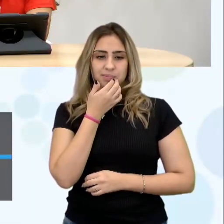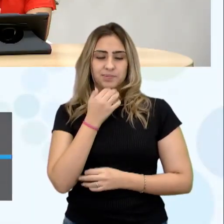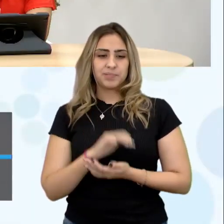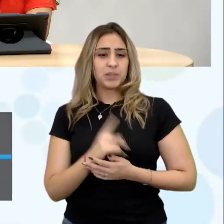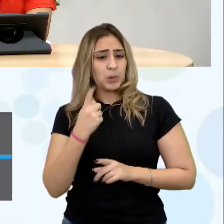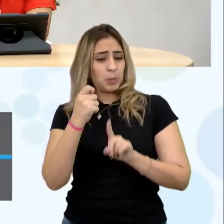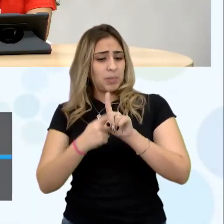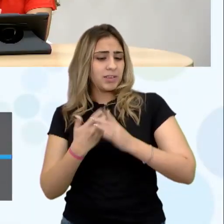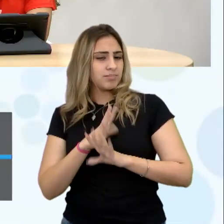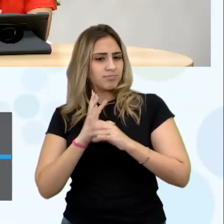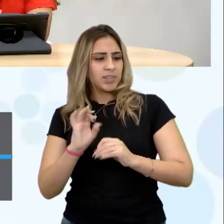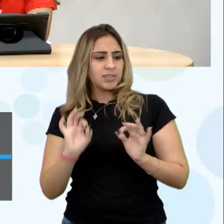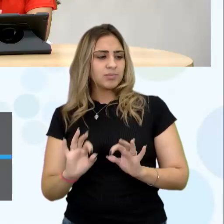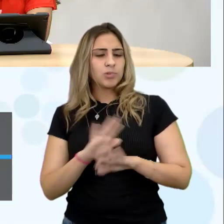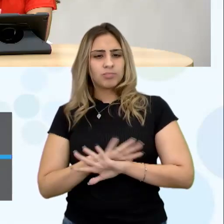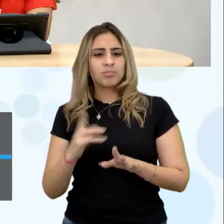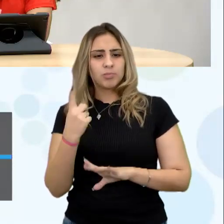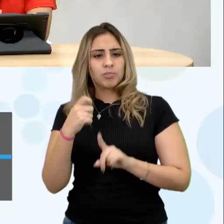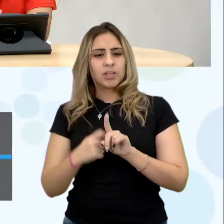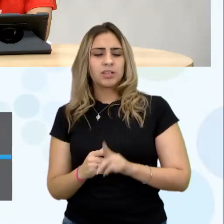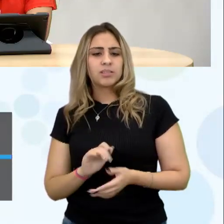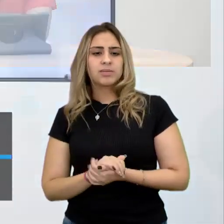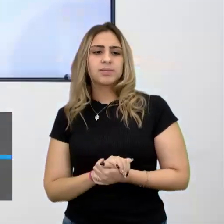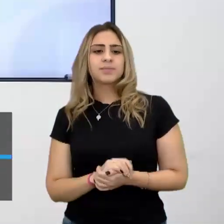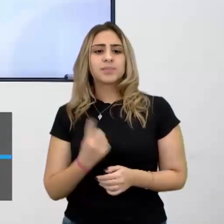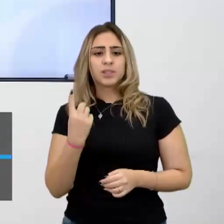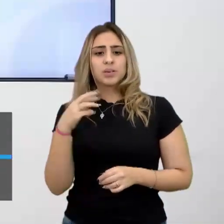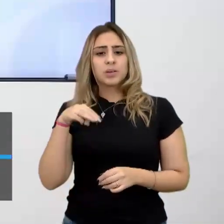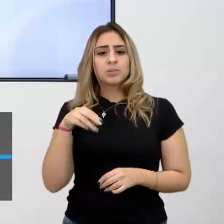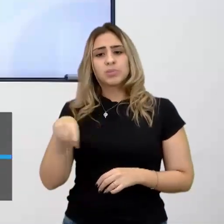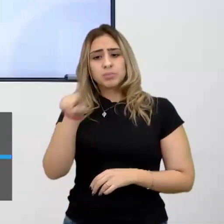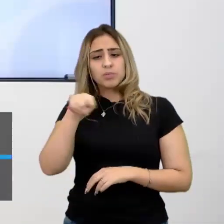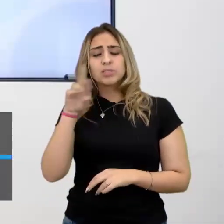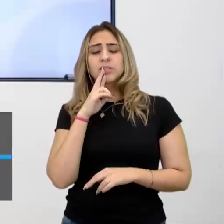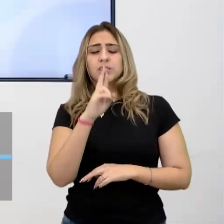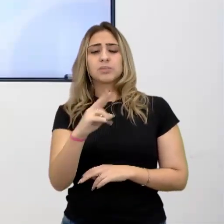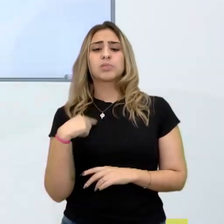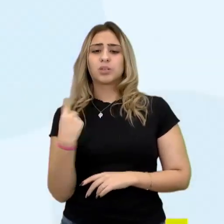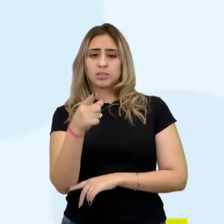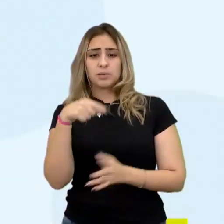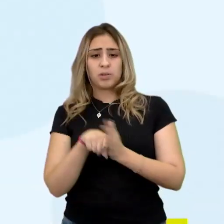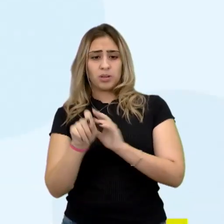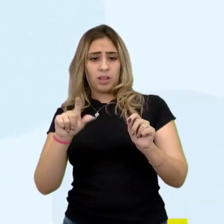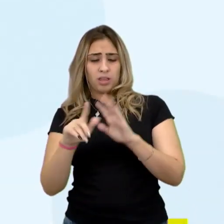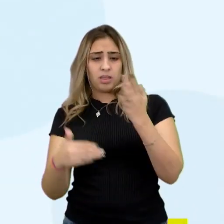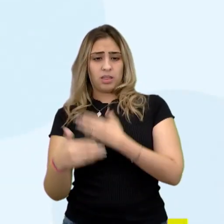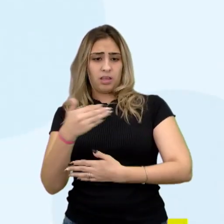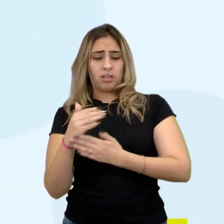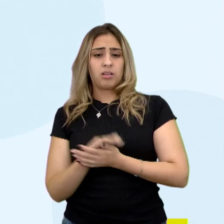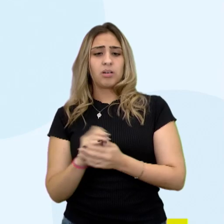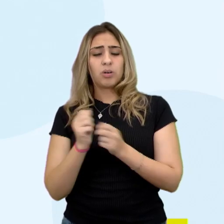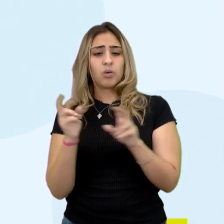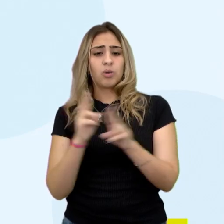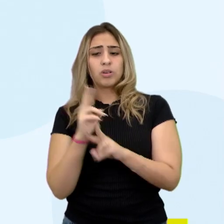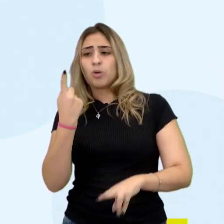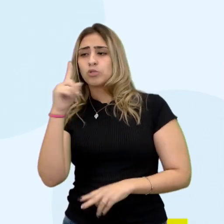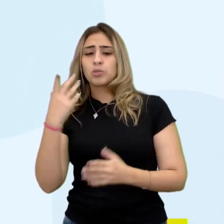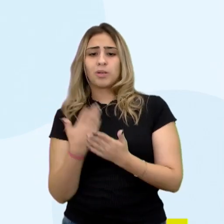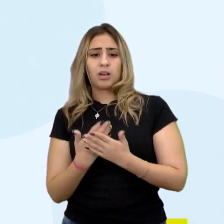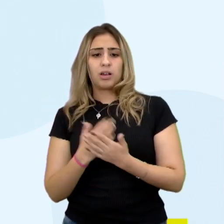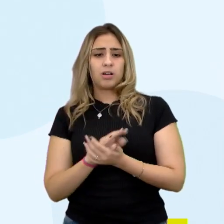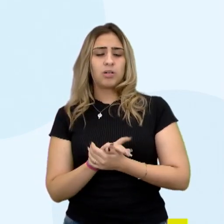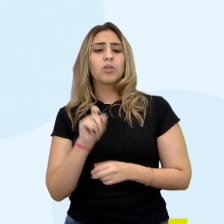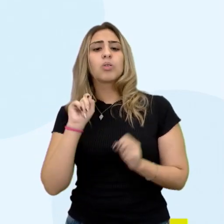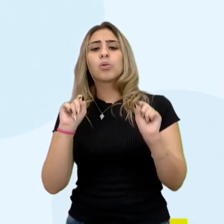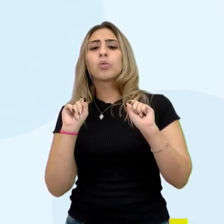verdade. Exatamente 1 mês, professora. Compartilhe conosco um minutinho para você responder para nós essa pergunta que está na tela em relação à última aula.